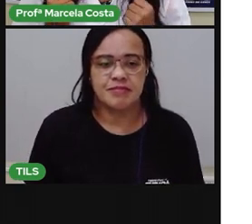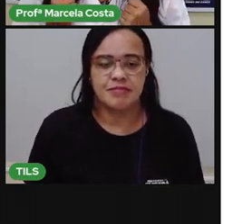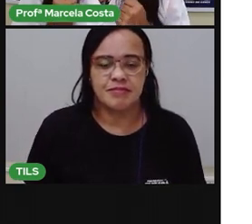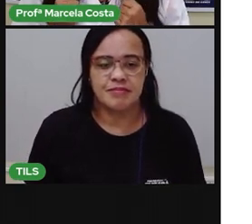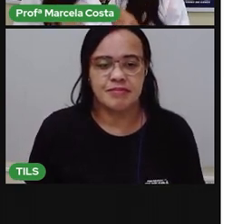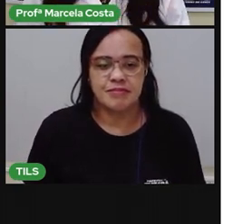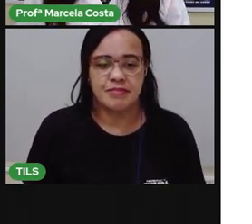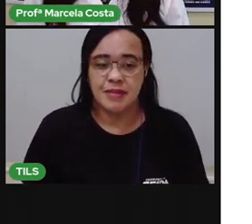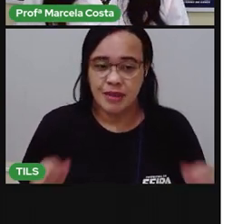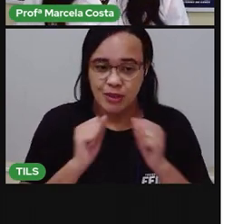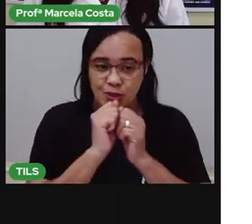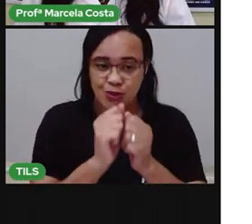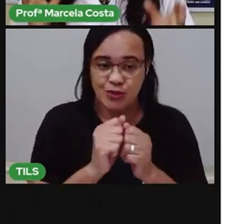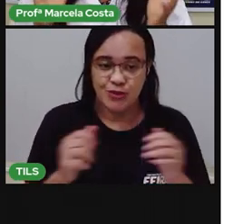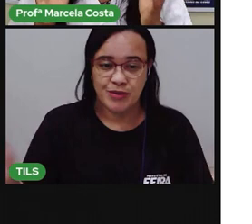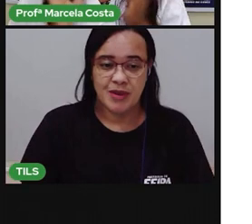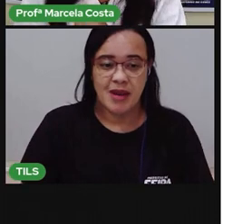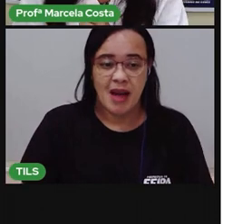Vamos contar juntos?